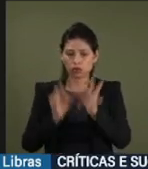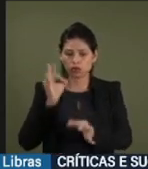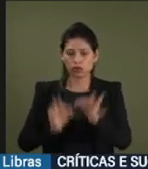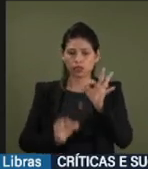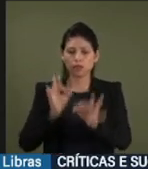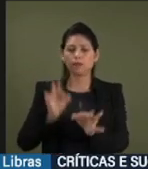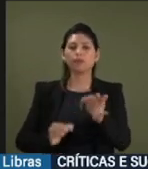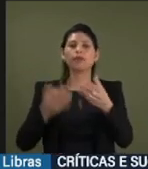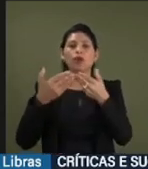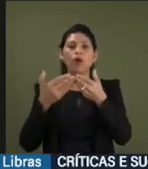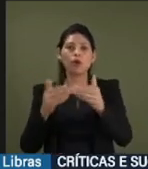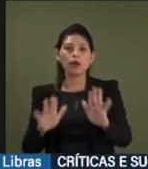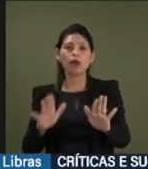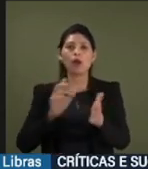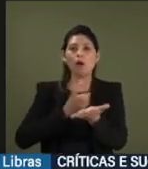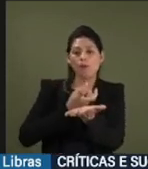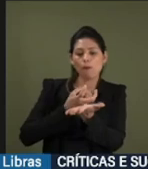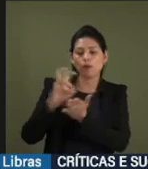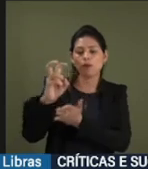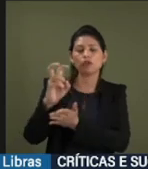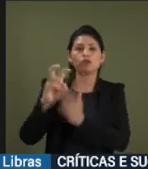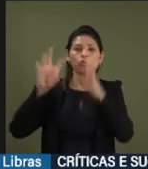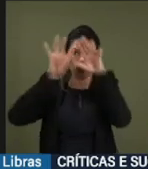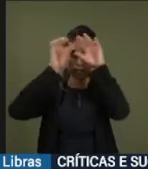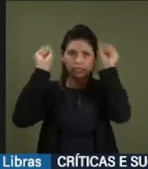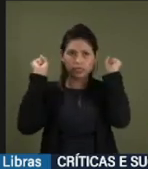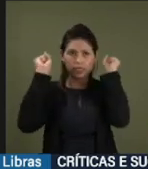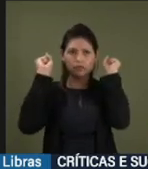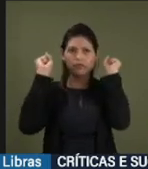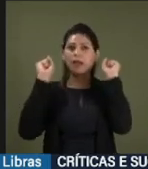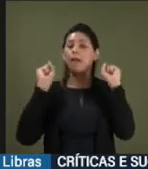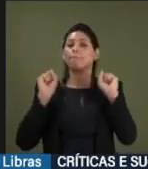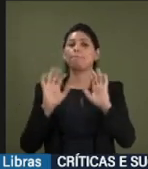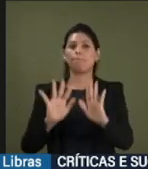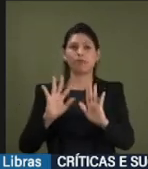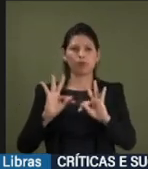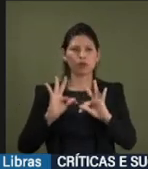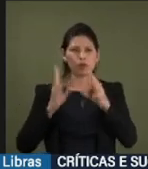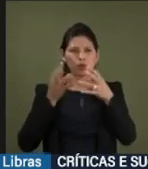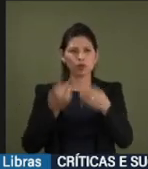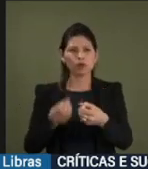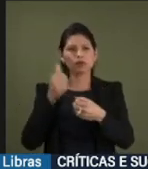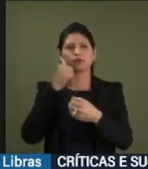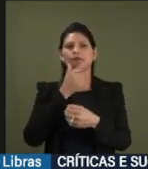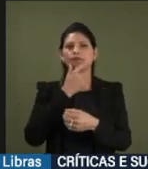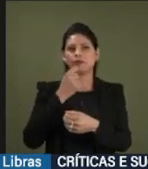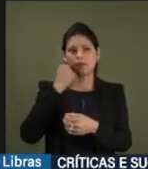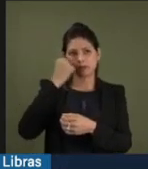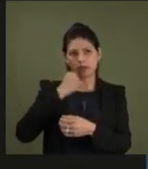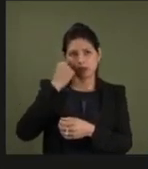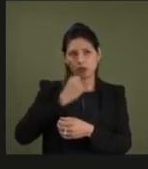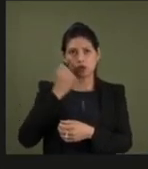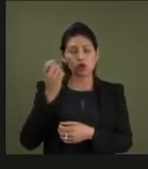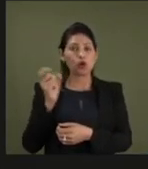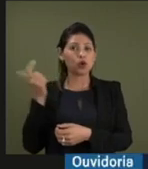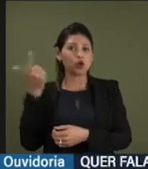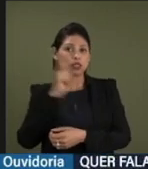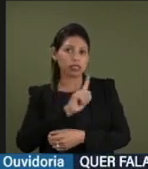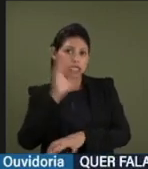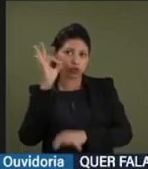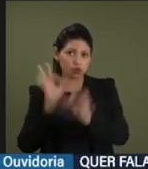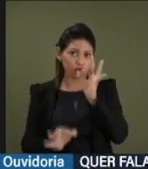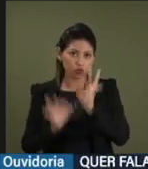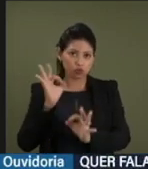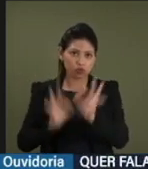processo de impeachment de ministros do STF. Mas como todos os senadores só podem ser julgados no Supremo, pelo